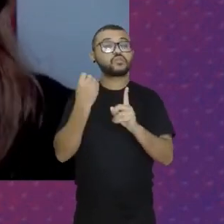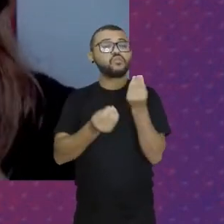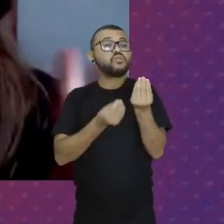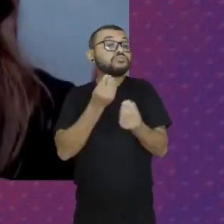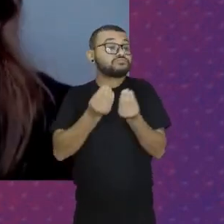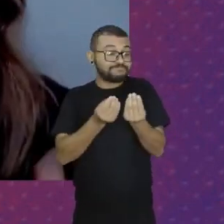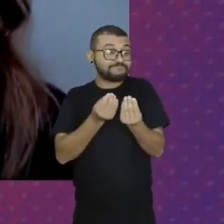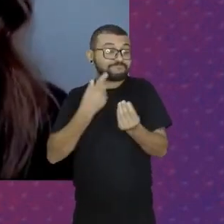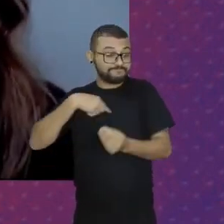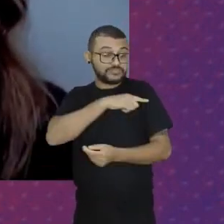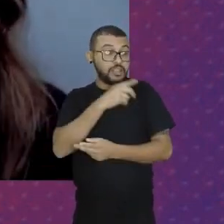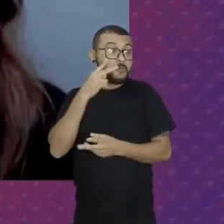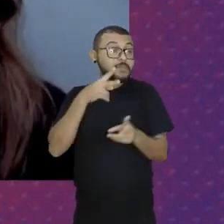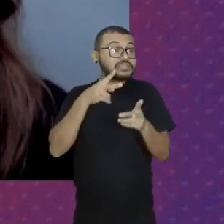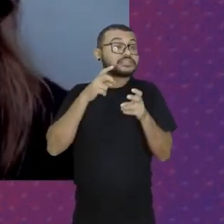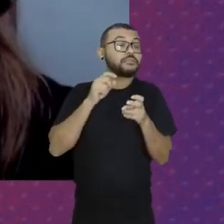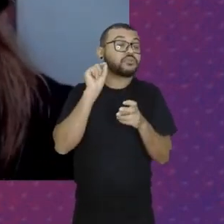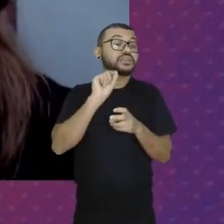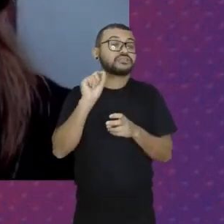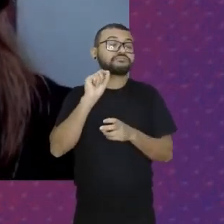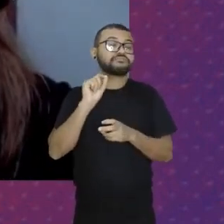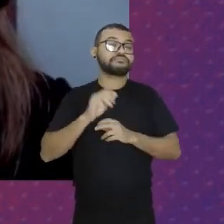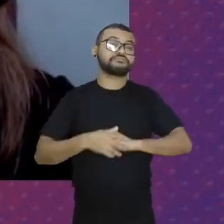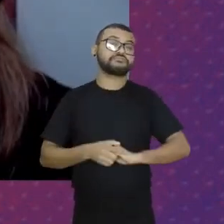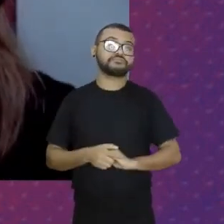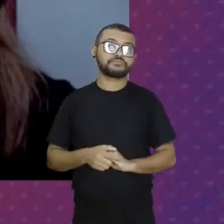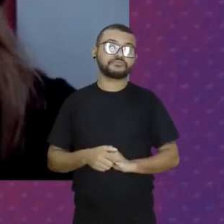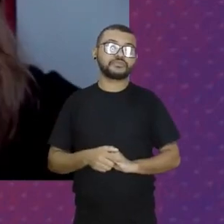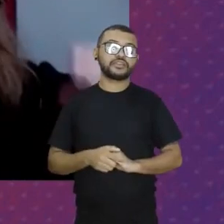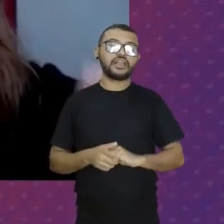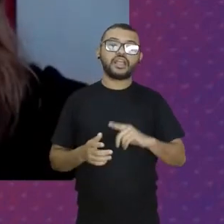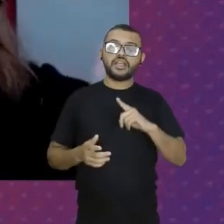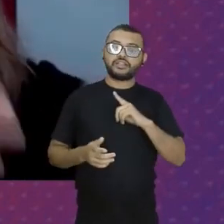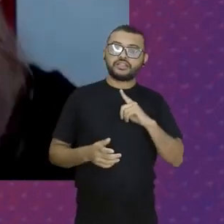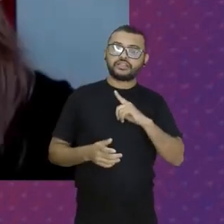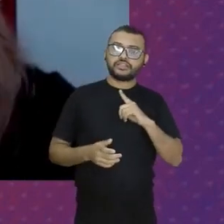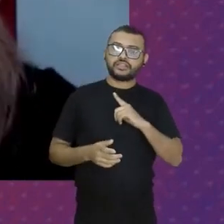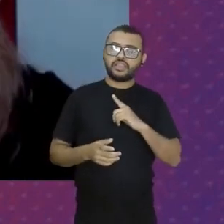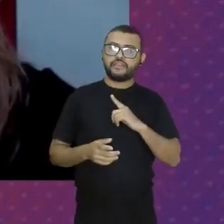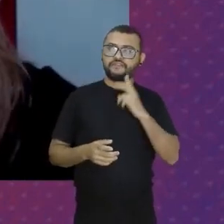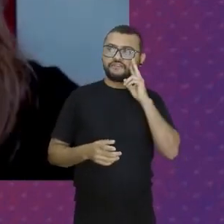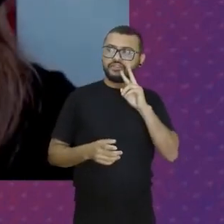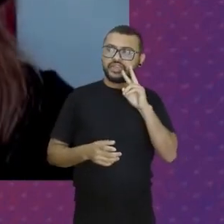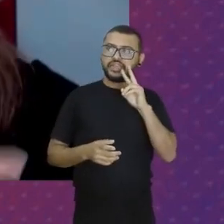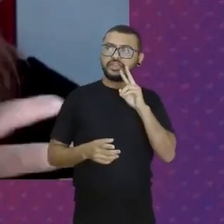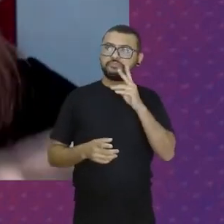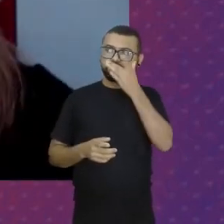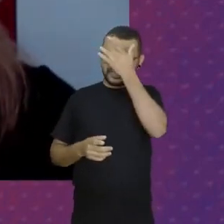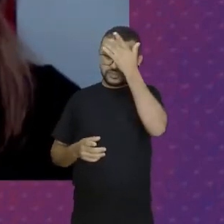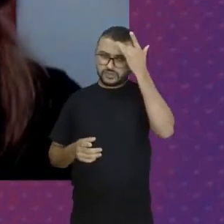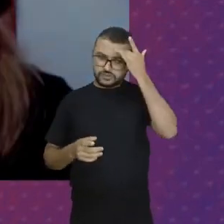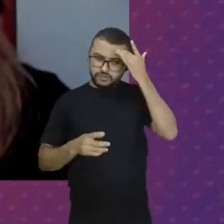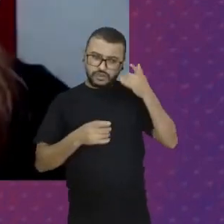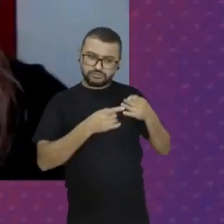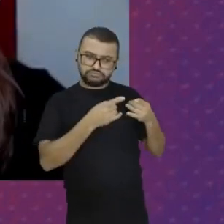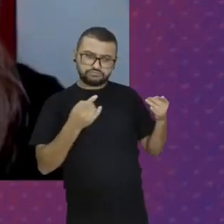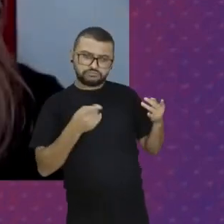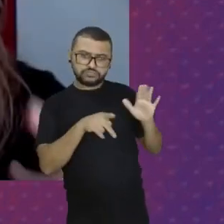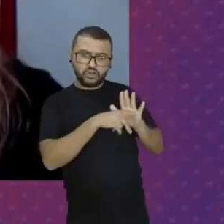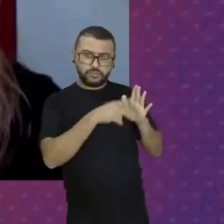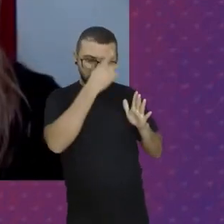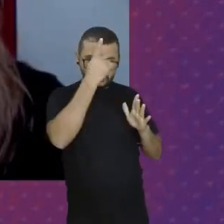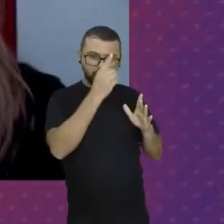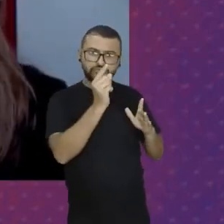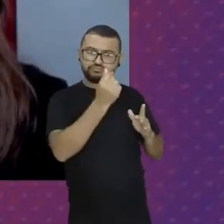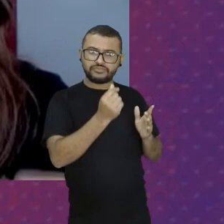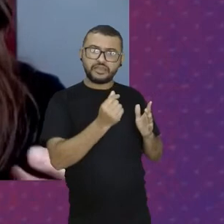gente olha para os estratos de menor renda e para o âmbito mais comunitário,